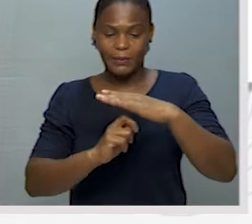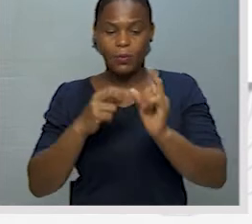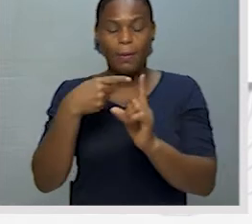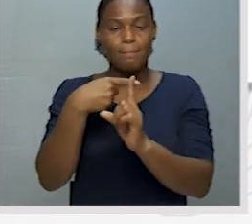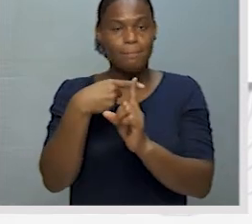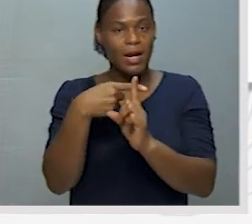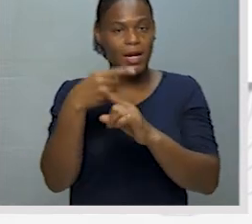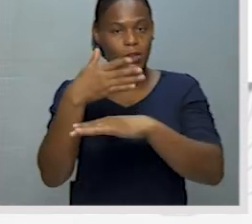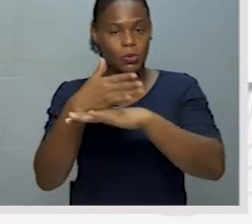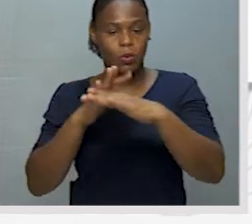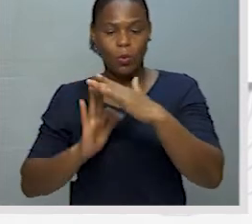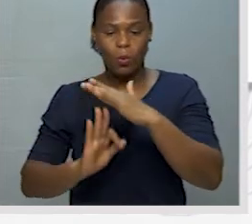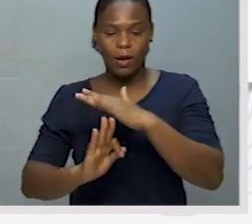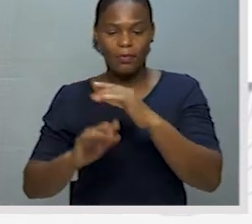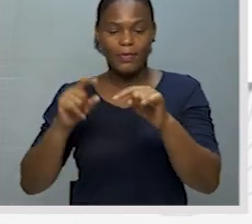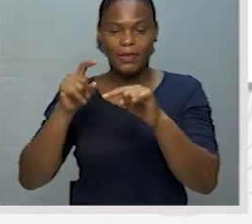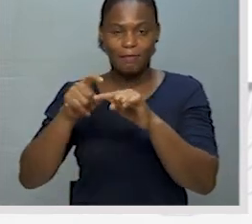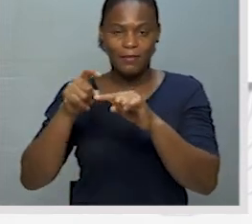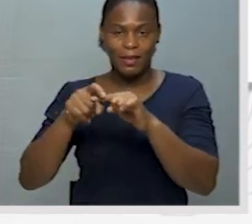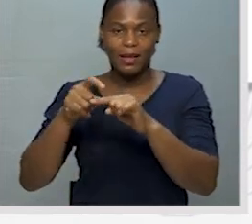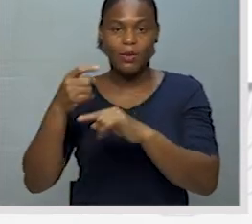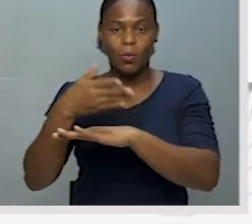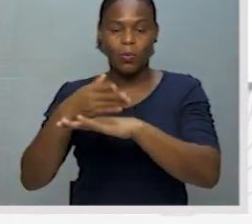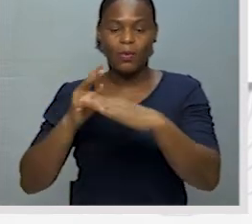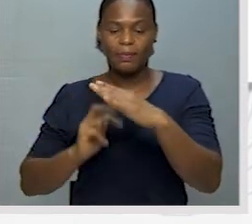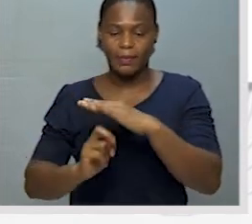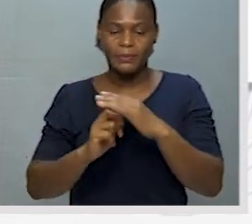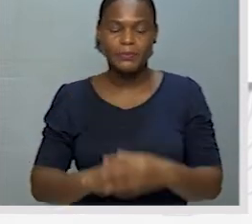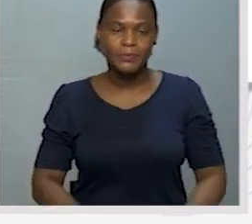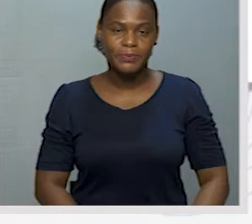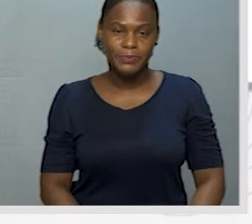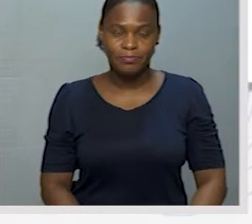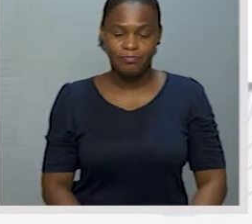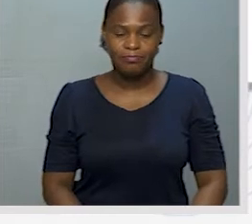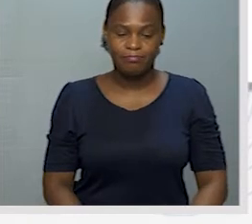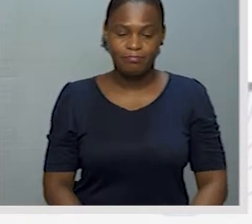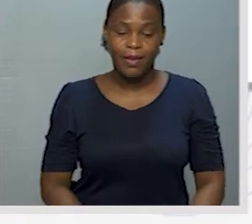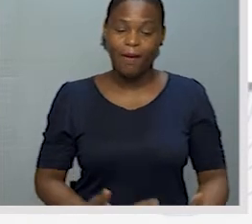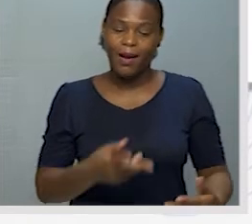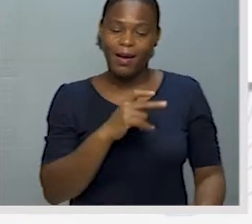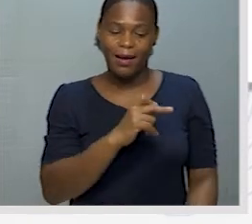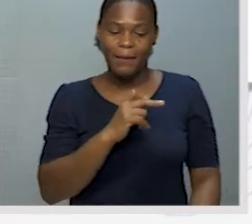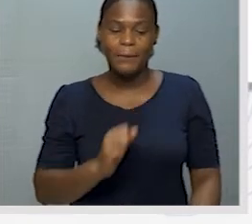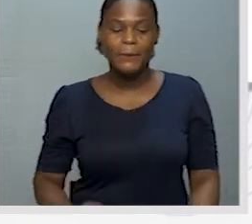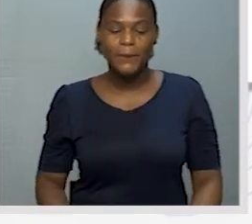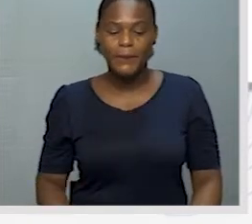1/3, mais 1/4 a dividir 1/3. Opção